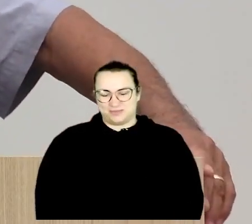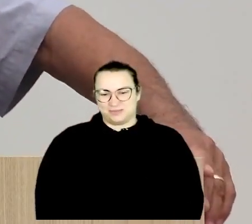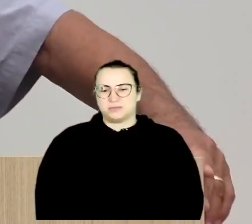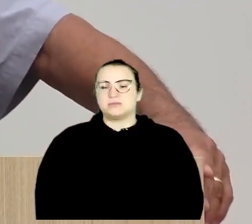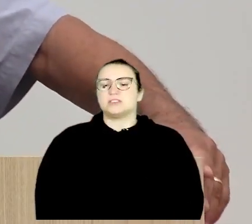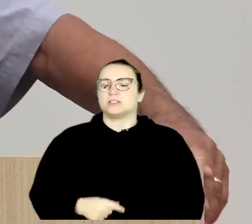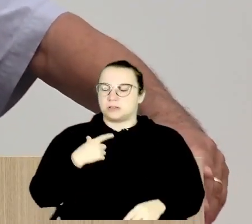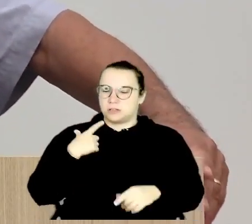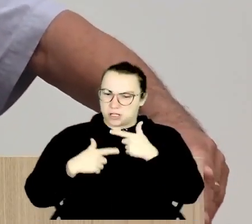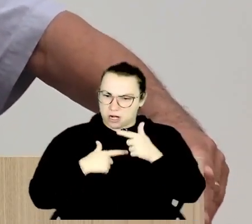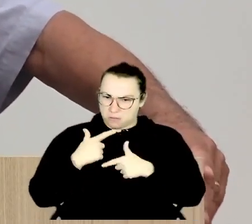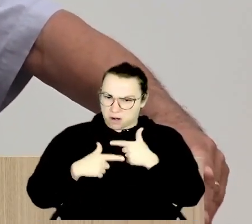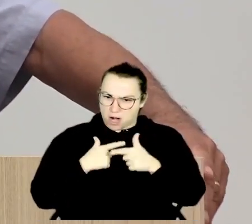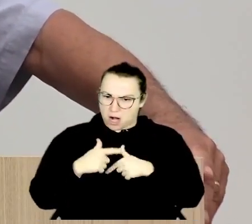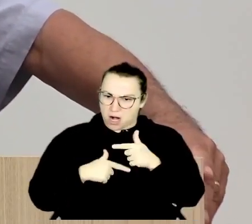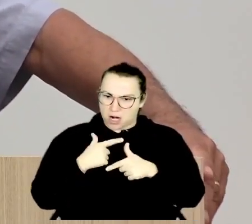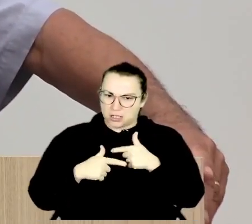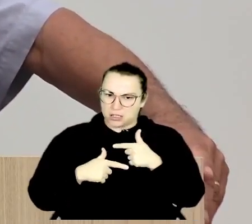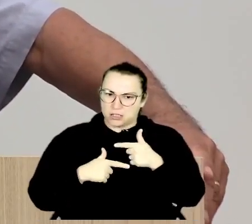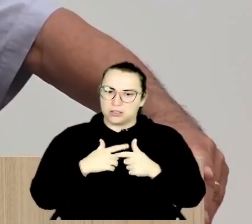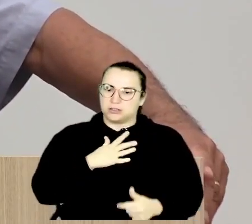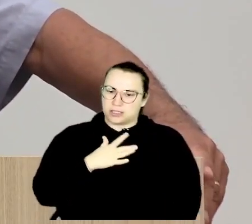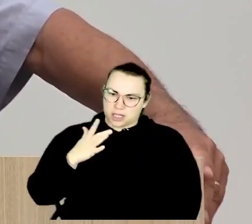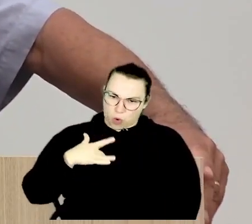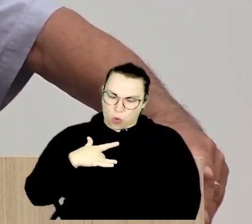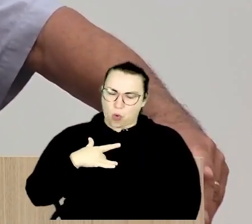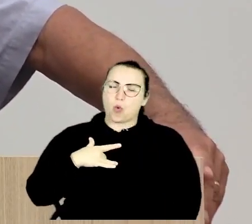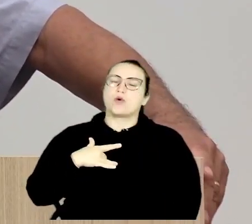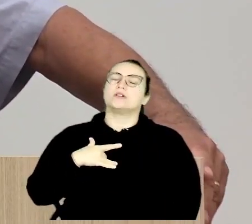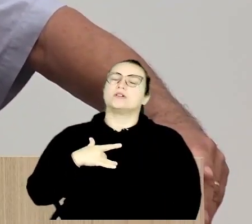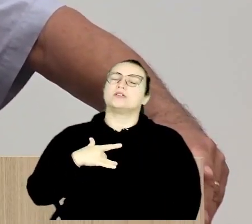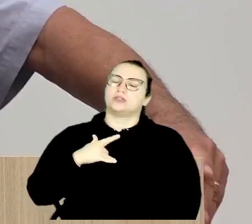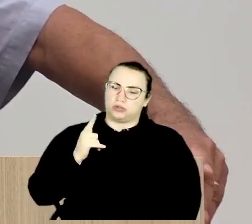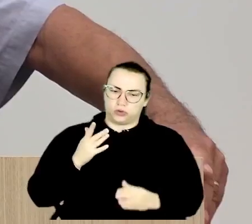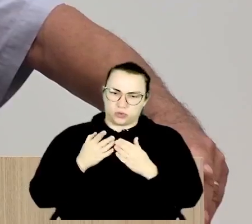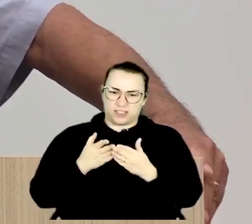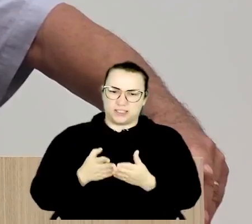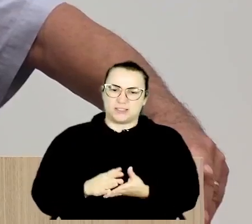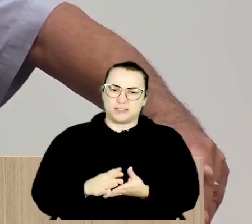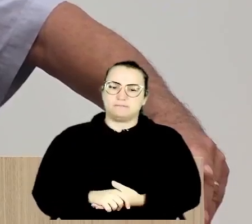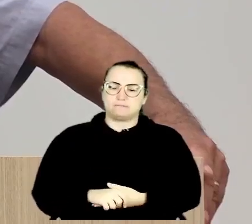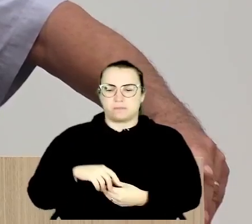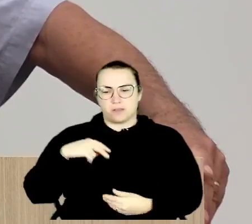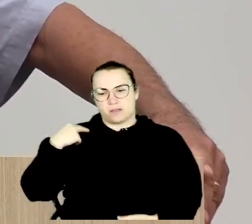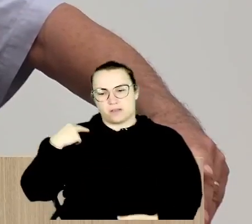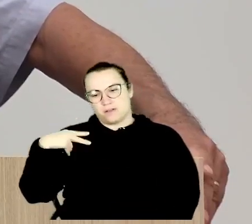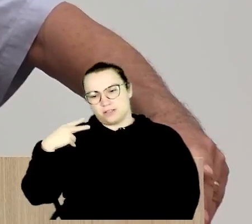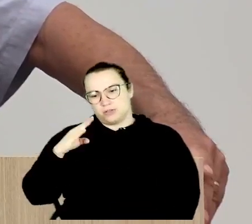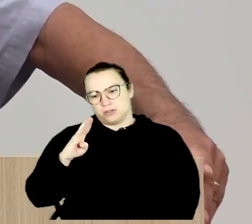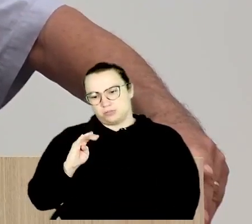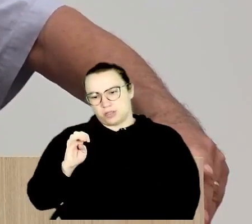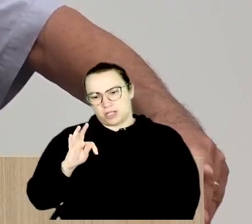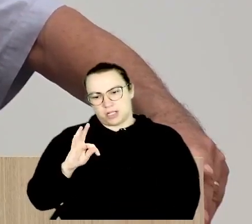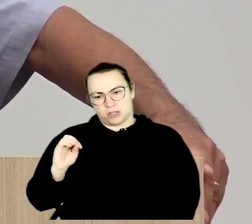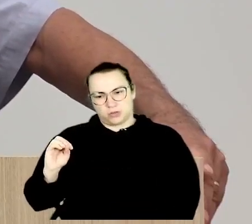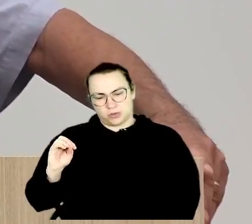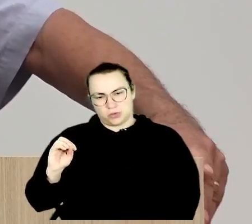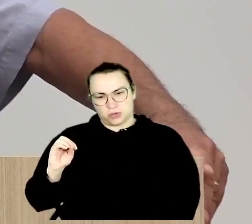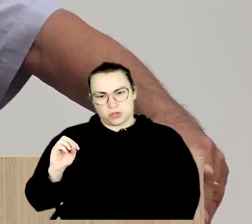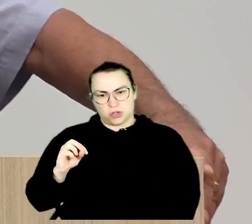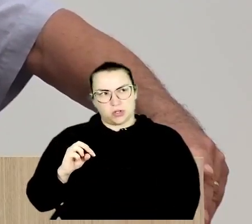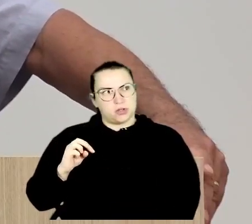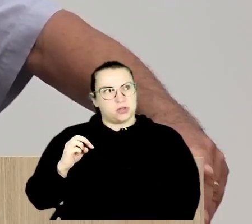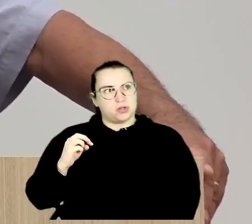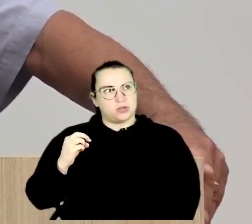incansável na questão da saúde de Guaíra. Vereador Beto, que não está no terceiro mandato só